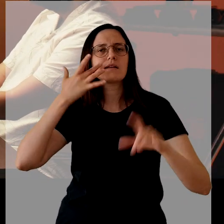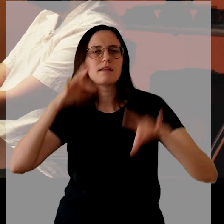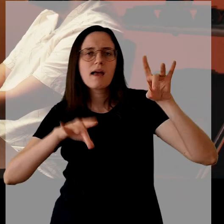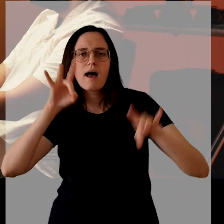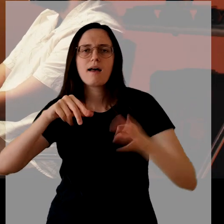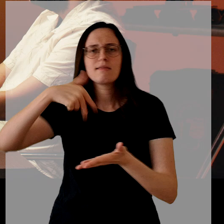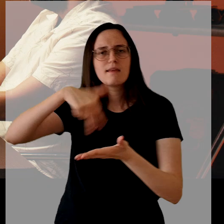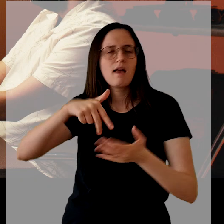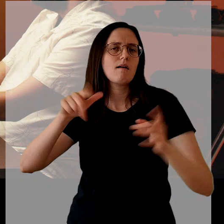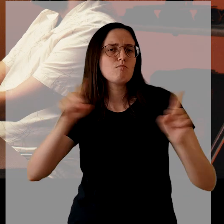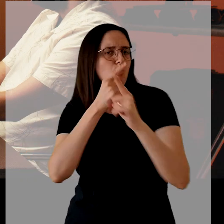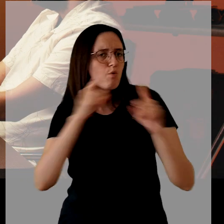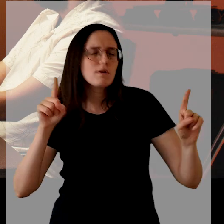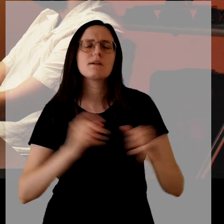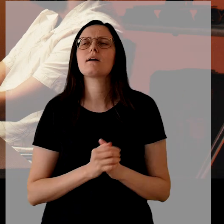dança, música.